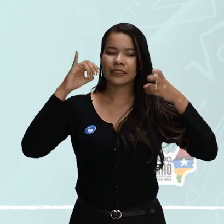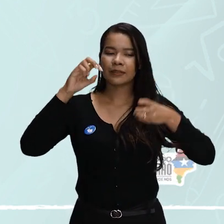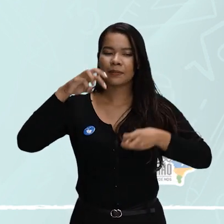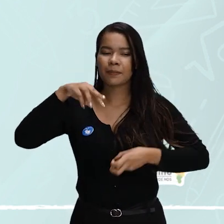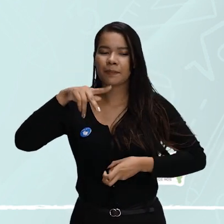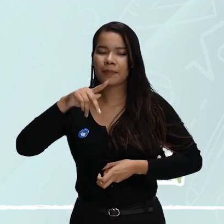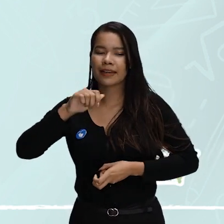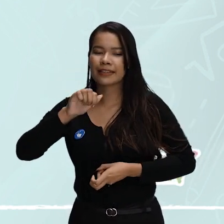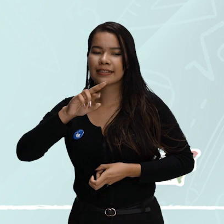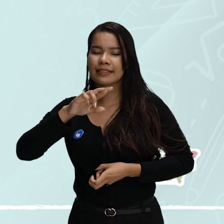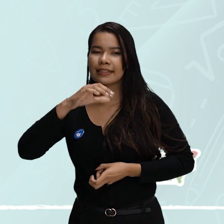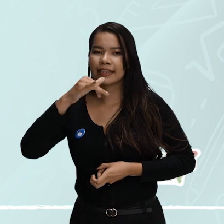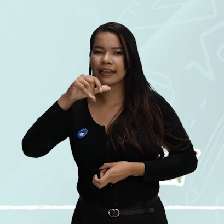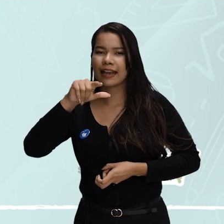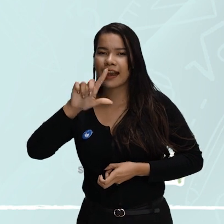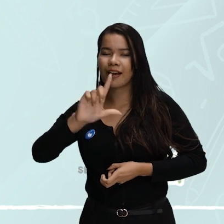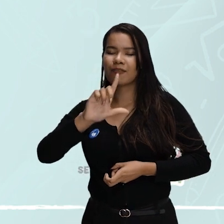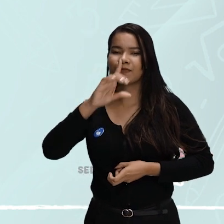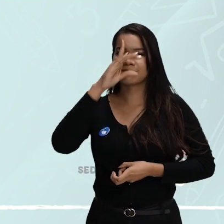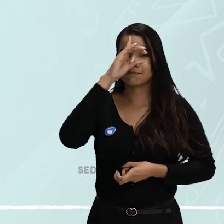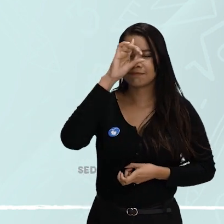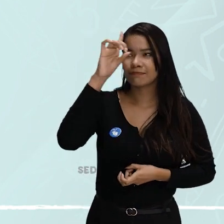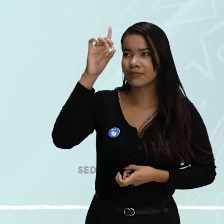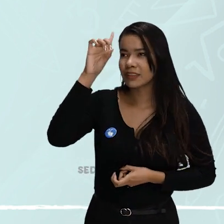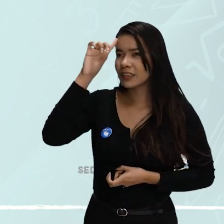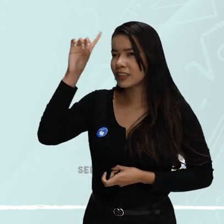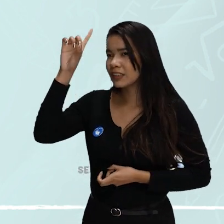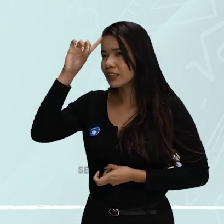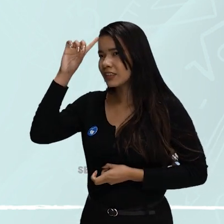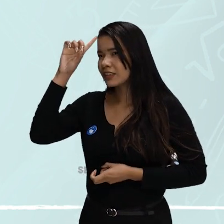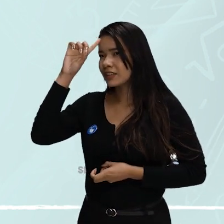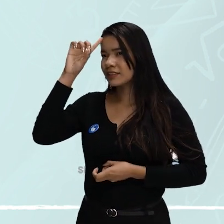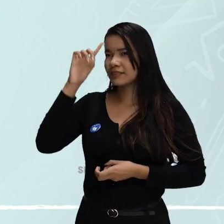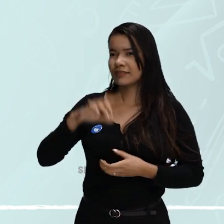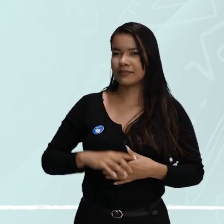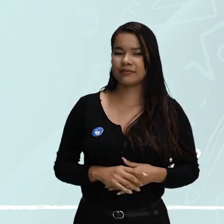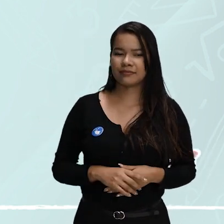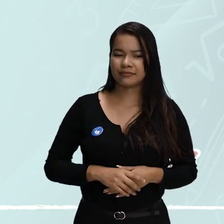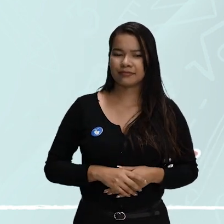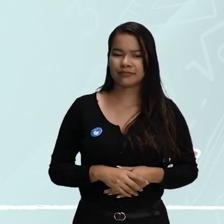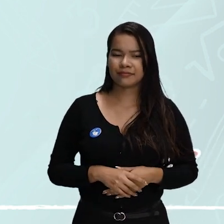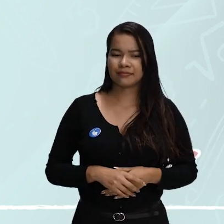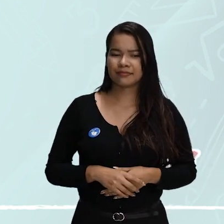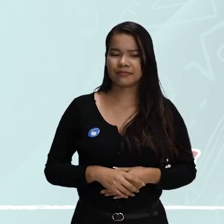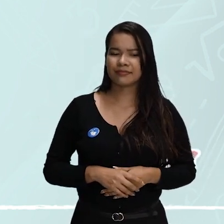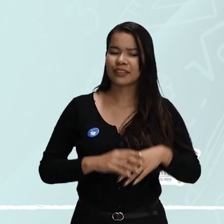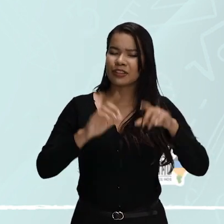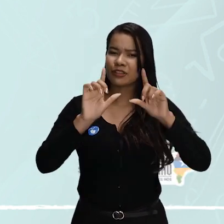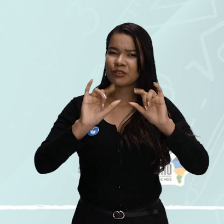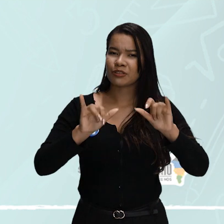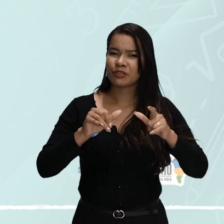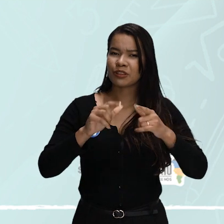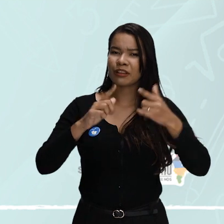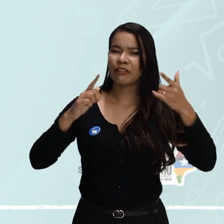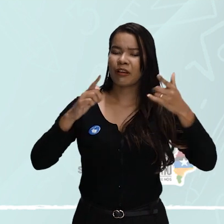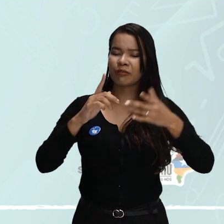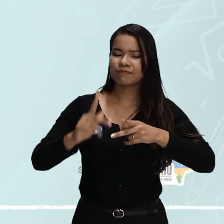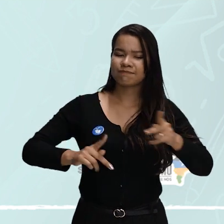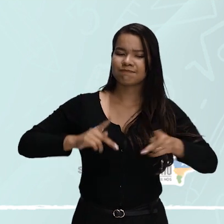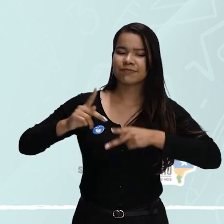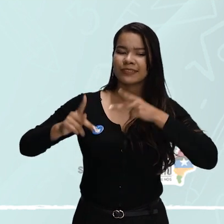imparcial diário, olha o Globo, jornal do